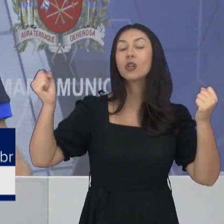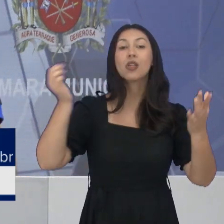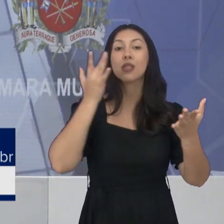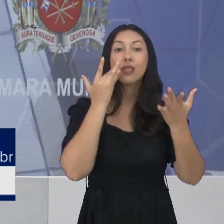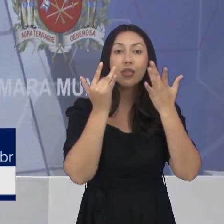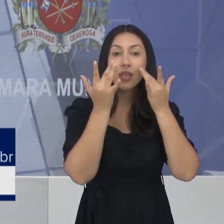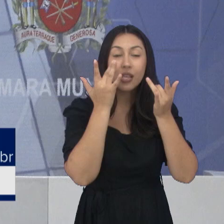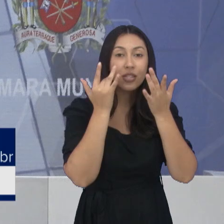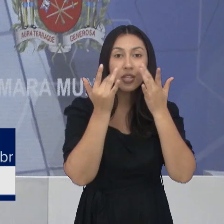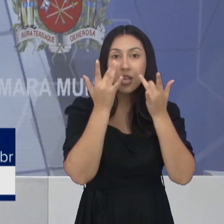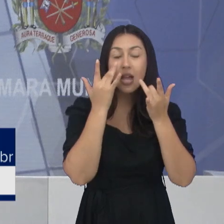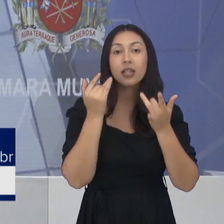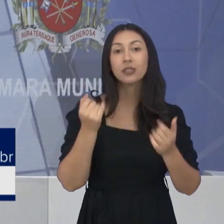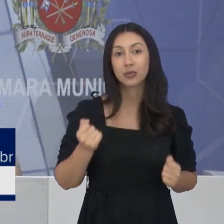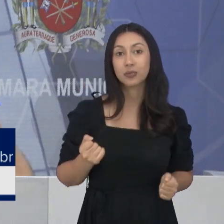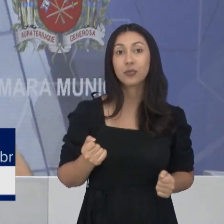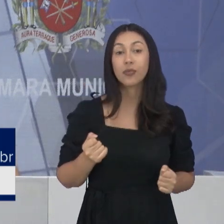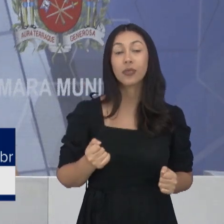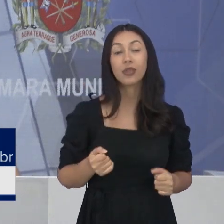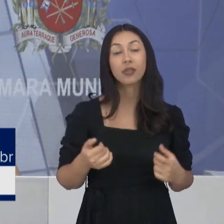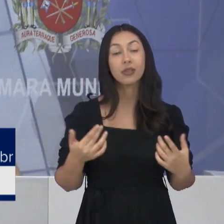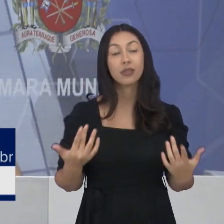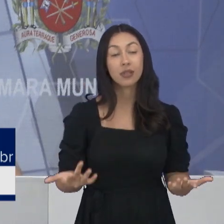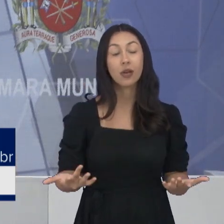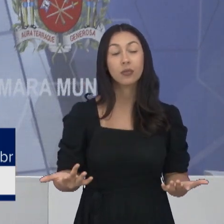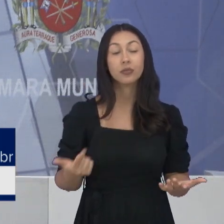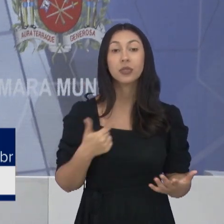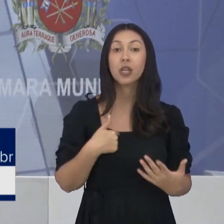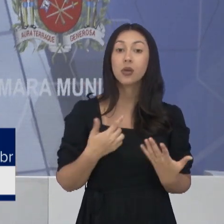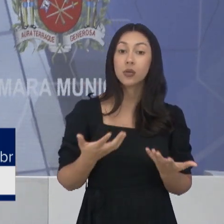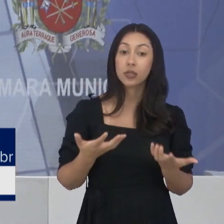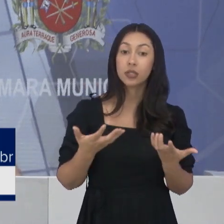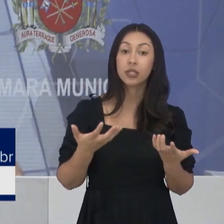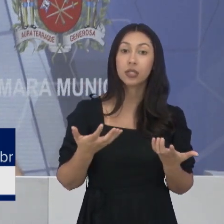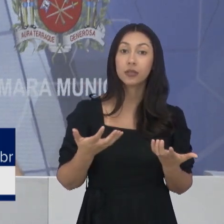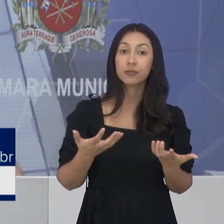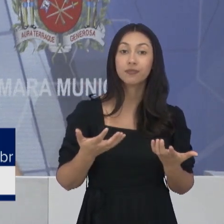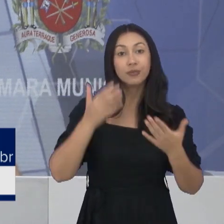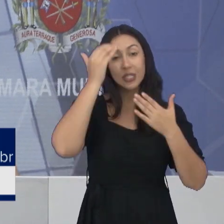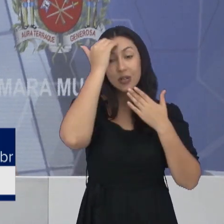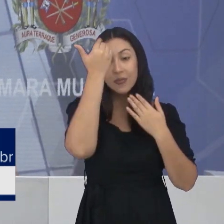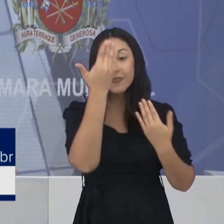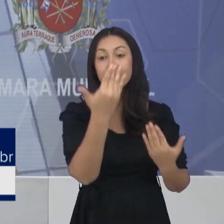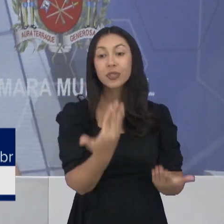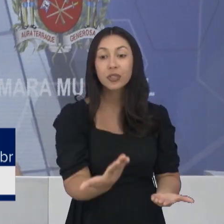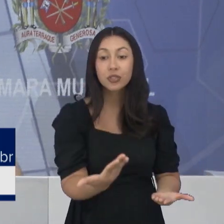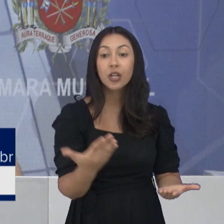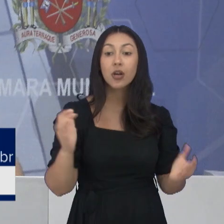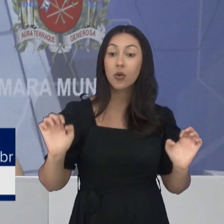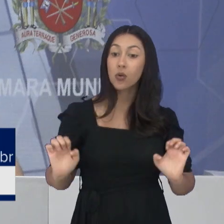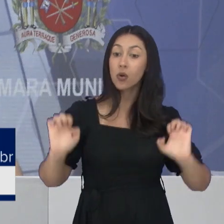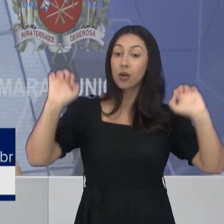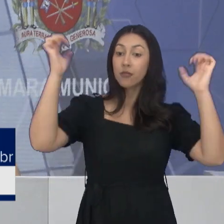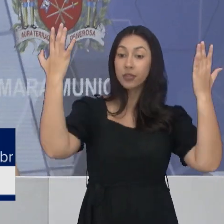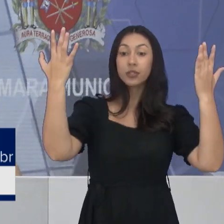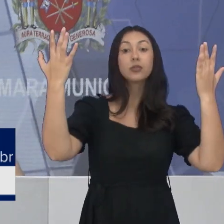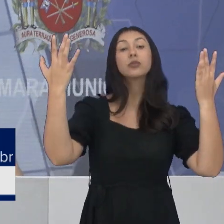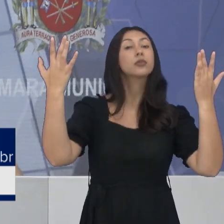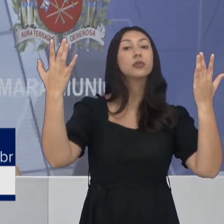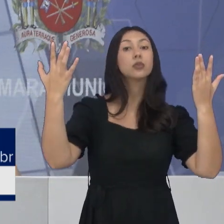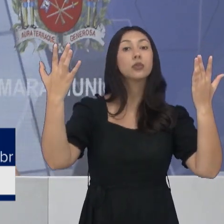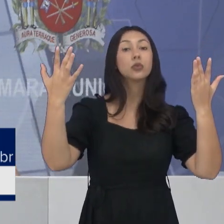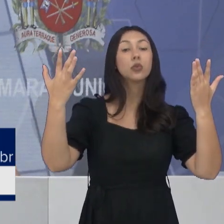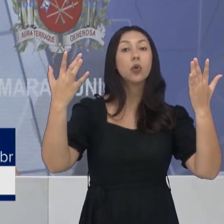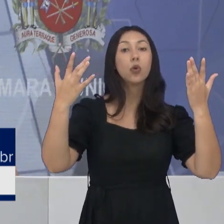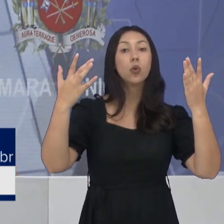da Paixão de Cristo. Então, presidente, eu gostaria de homenagear este evento com a